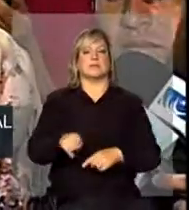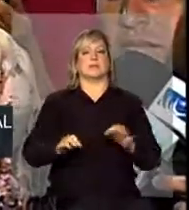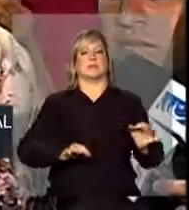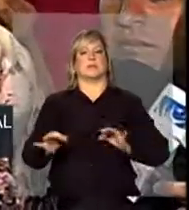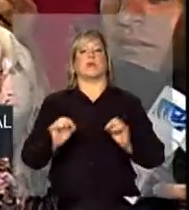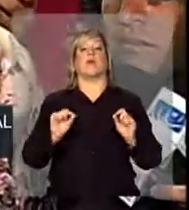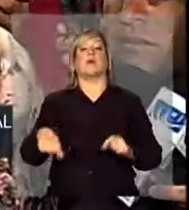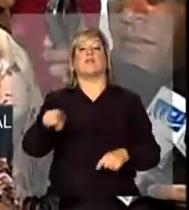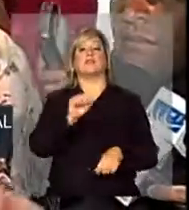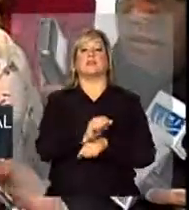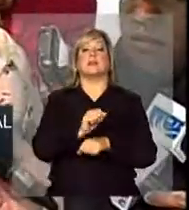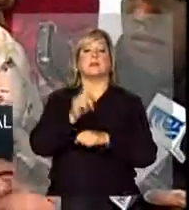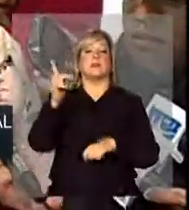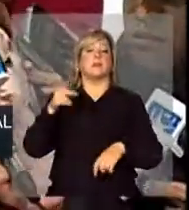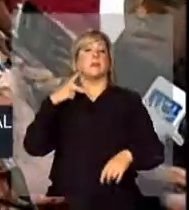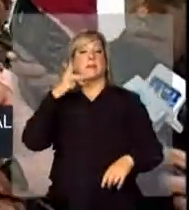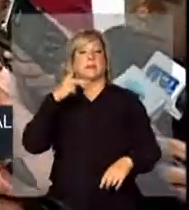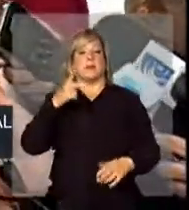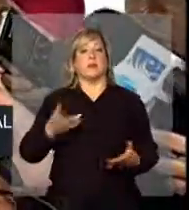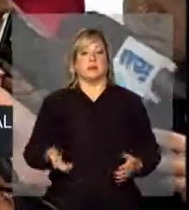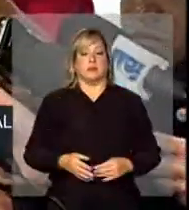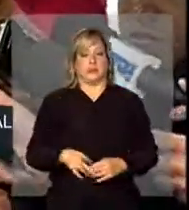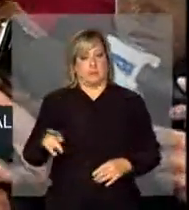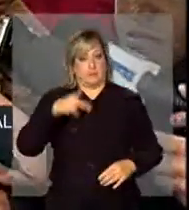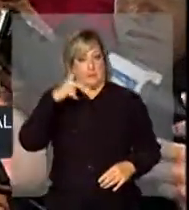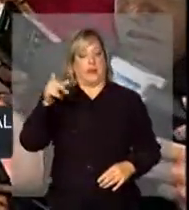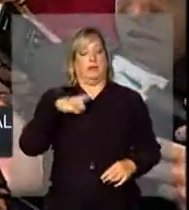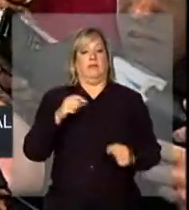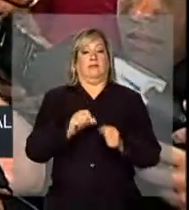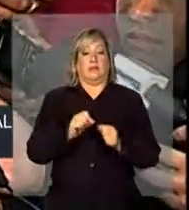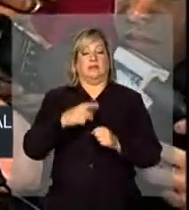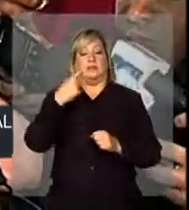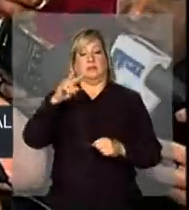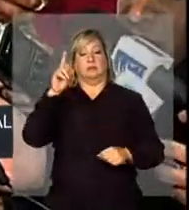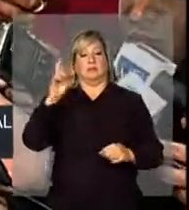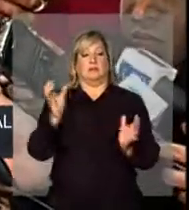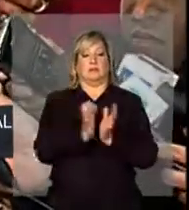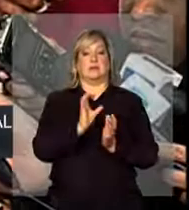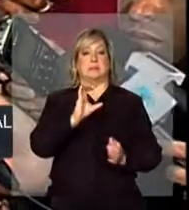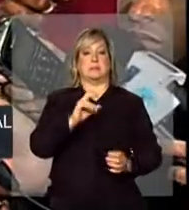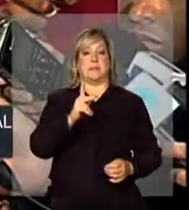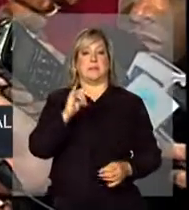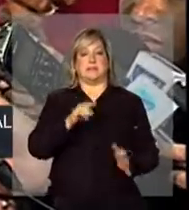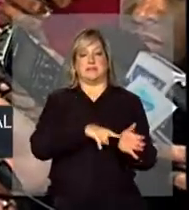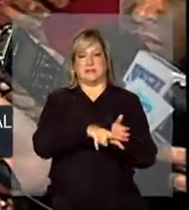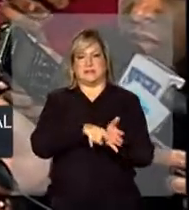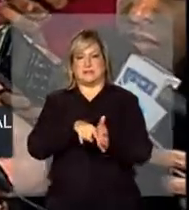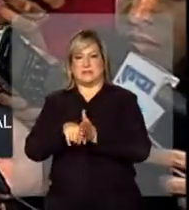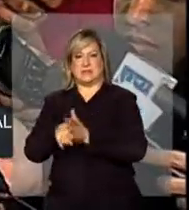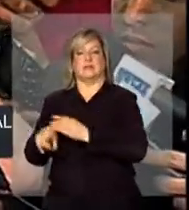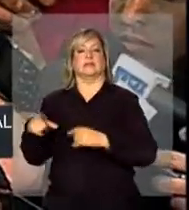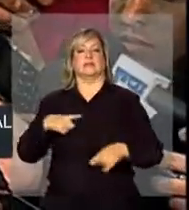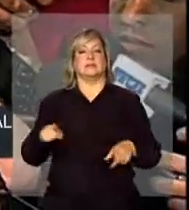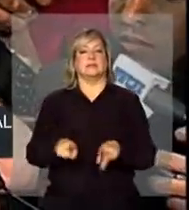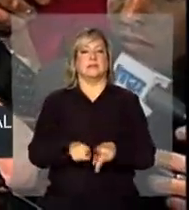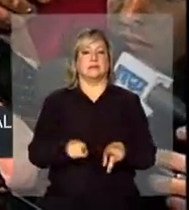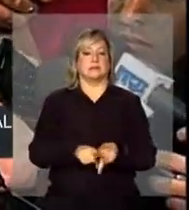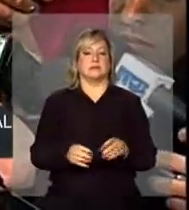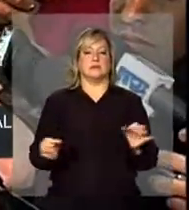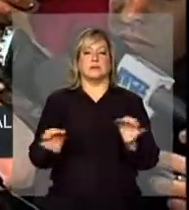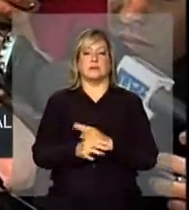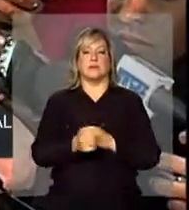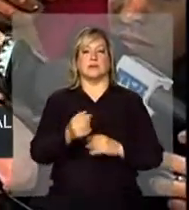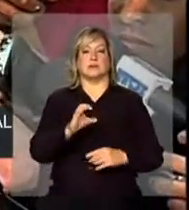que vocês esperam dos parlamentares? Os parlamentares estão fazendo a sua parte com as duas CPIs. Concluída a CPI